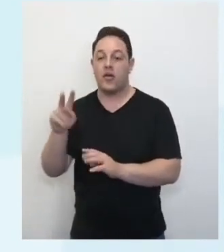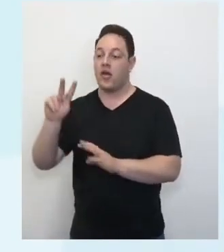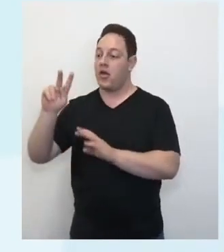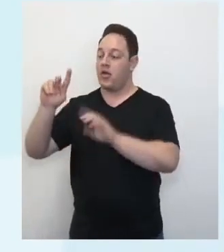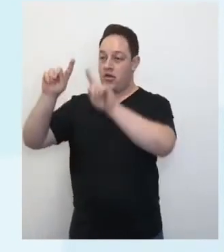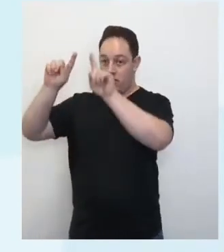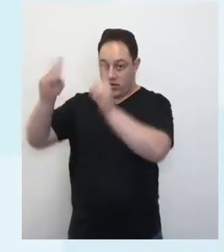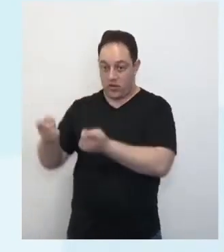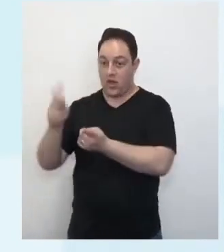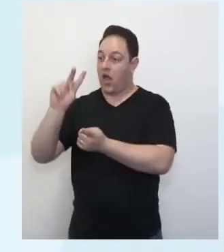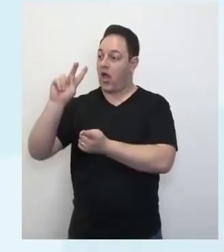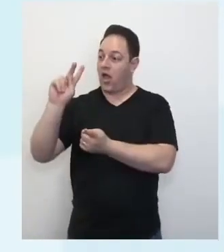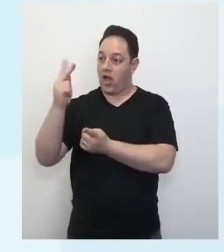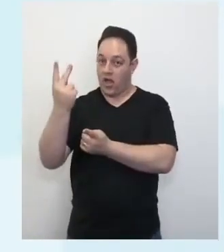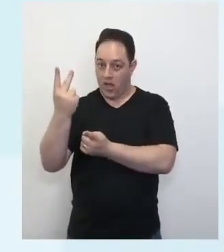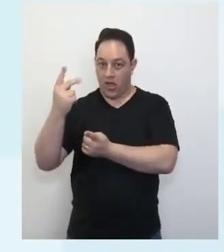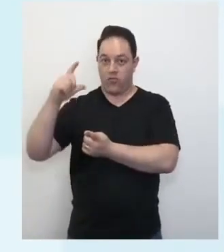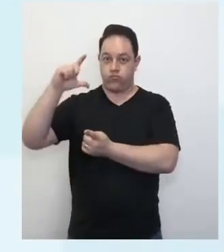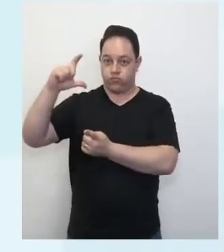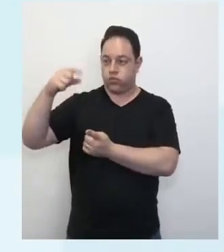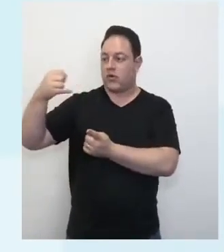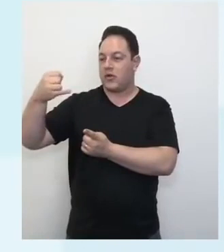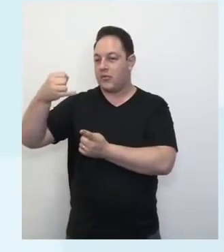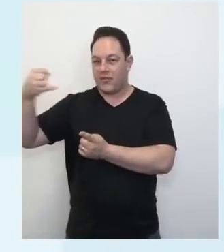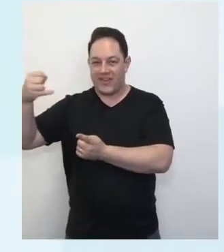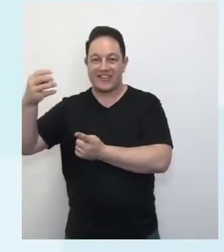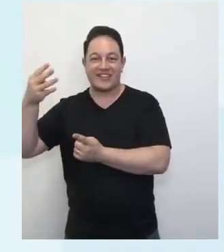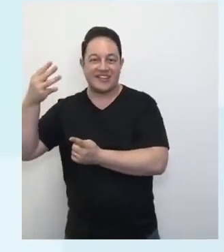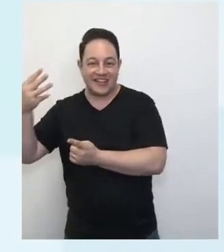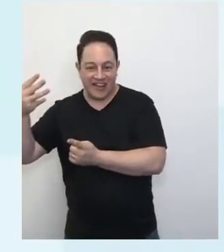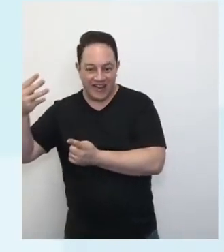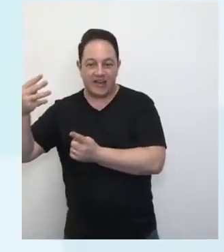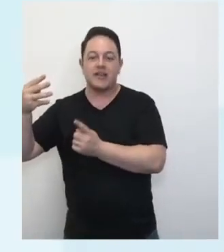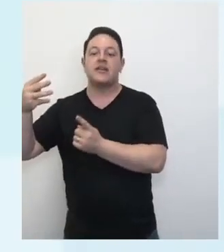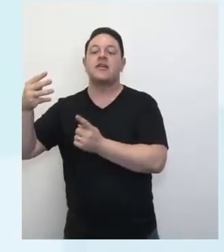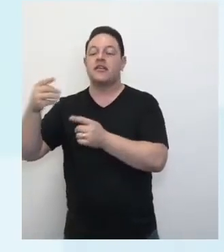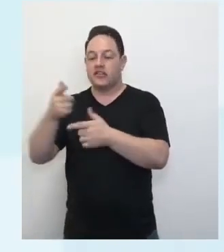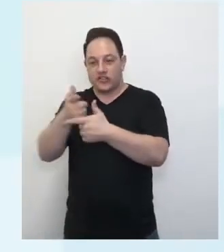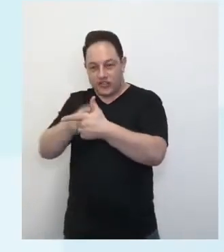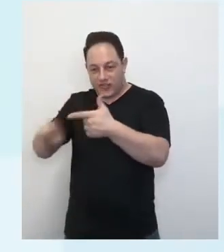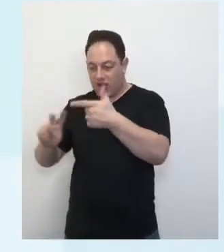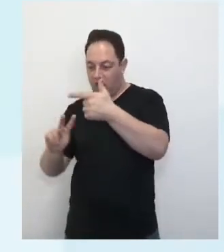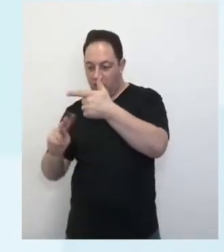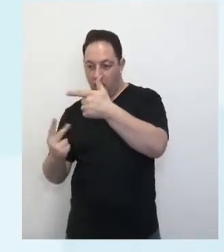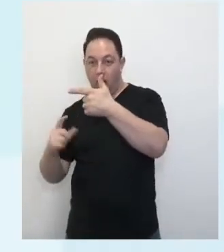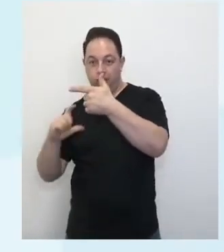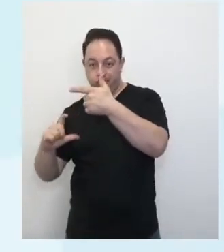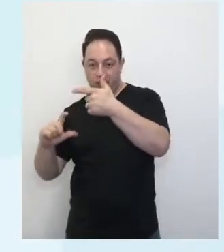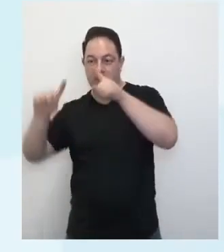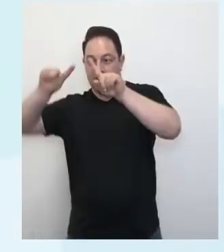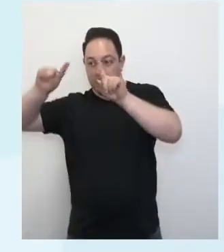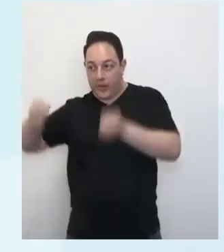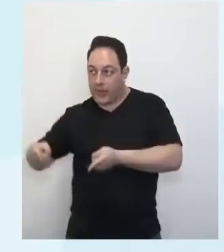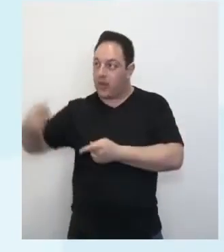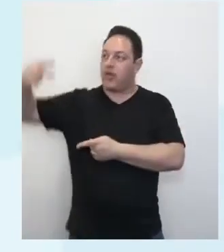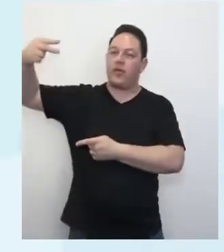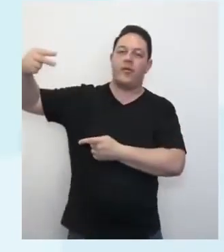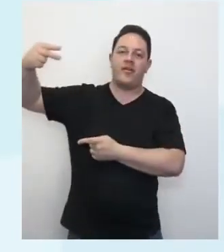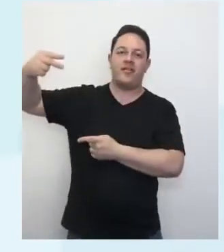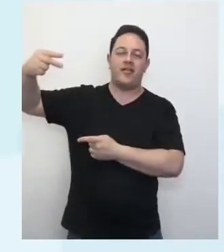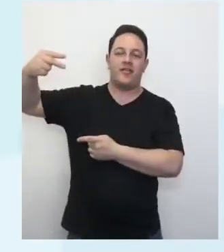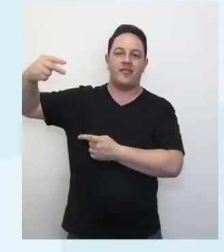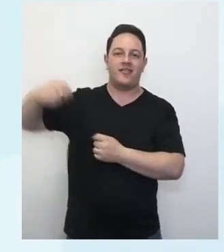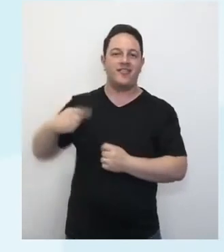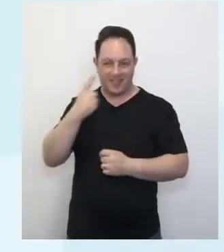gazão - 3 / H ao quadrado razão e isso agazão - 3